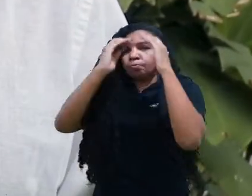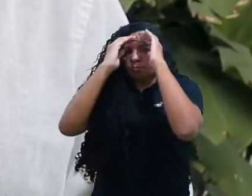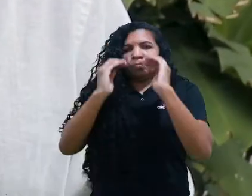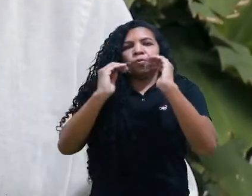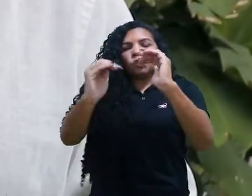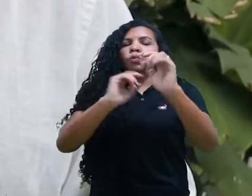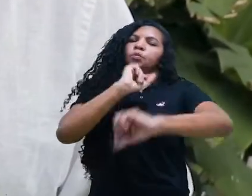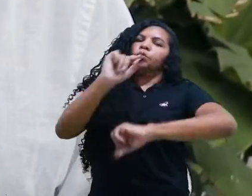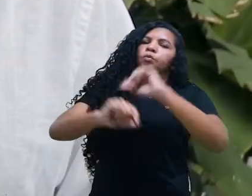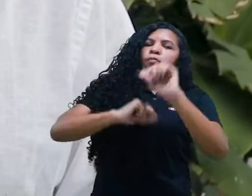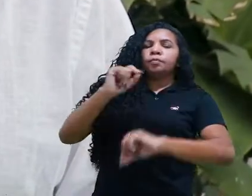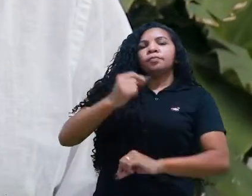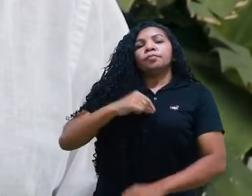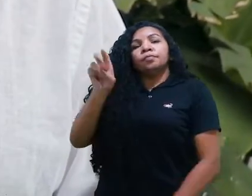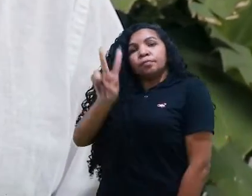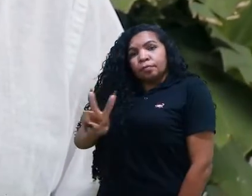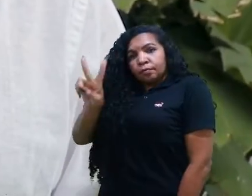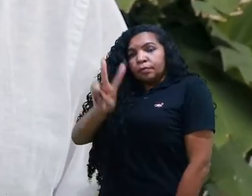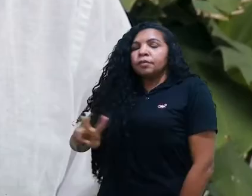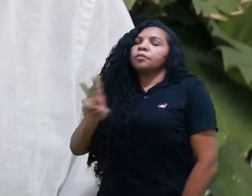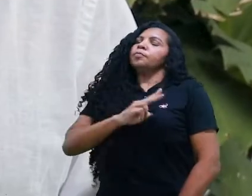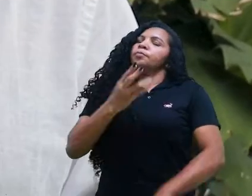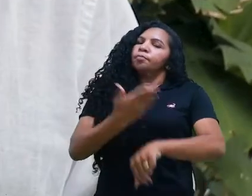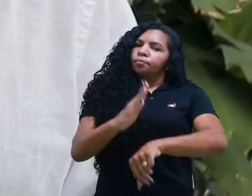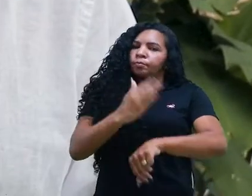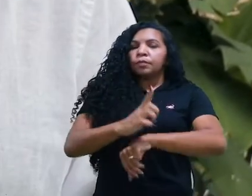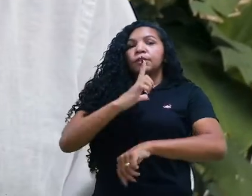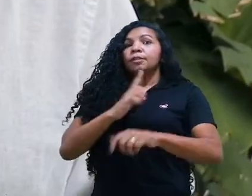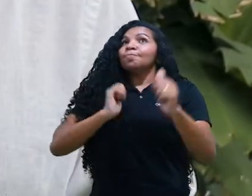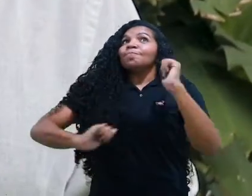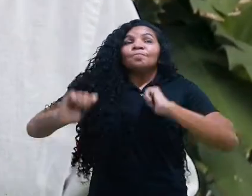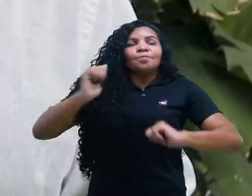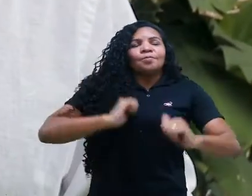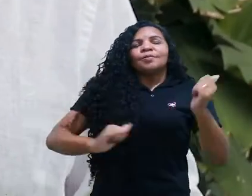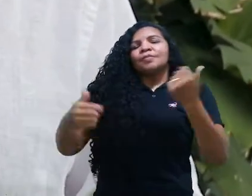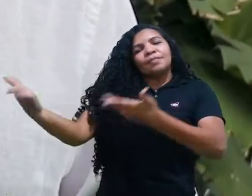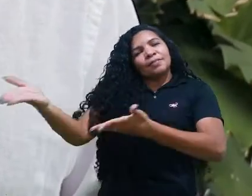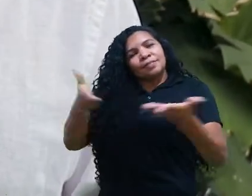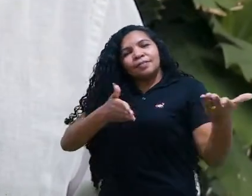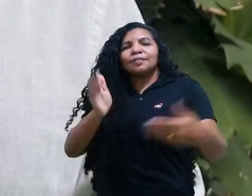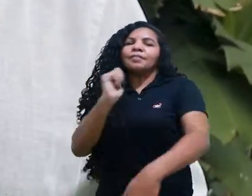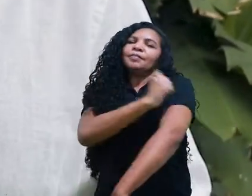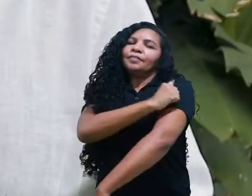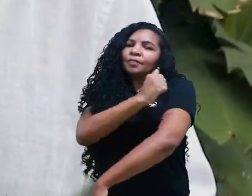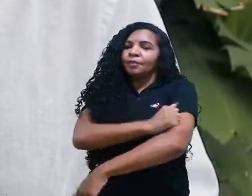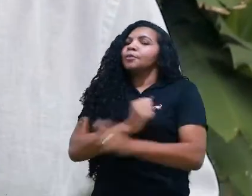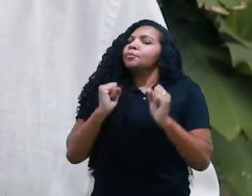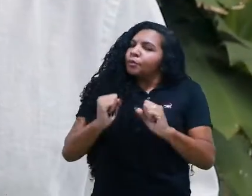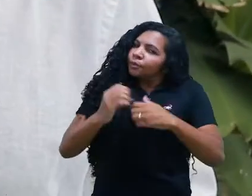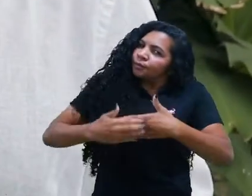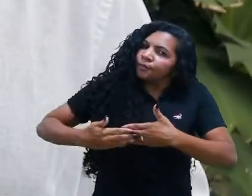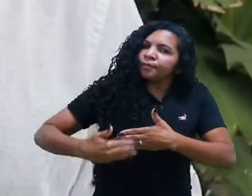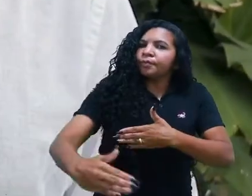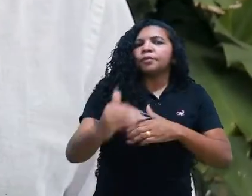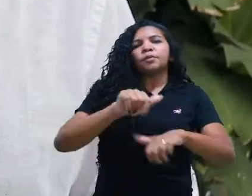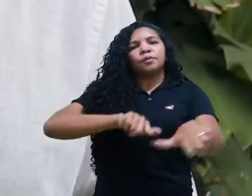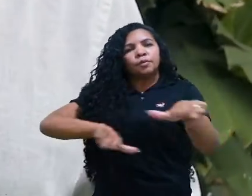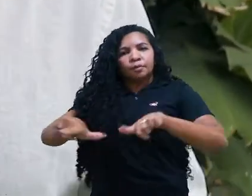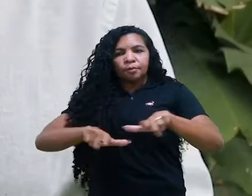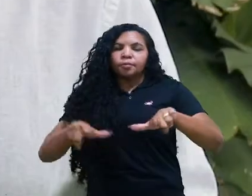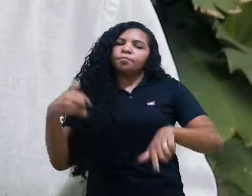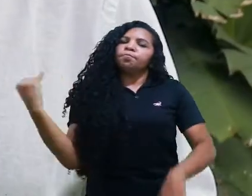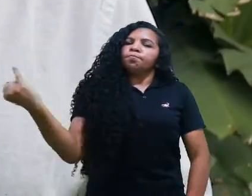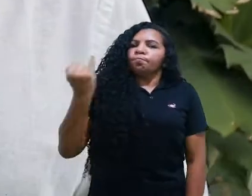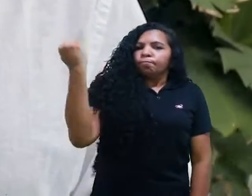com o dever cumprido ao colocar esse processo seletivo em prática e estará ansiosa para receber esses alunos para